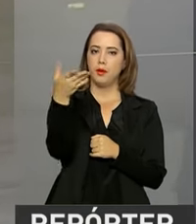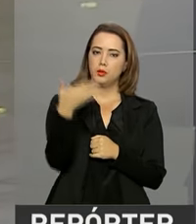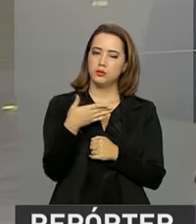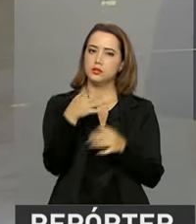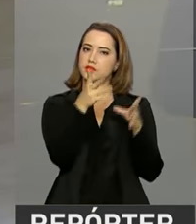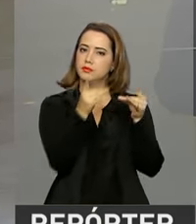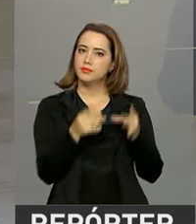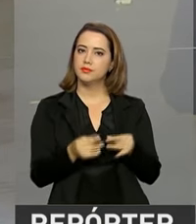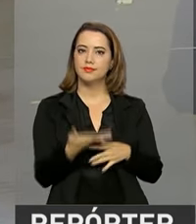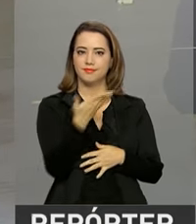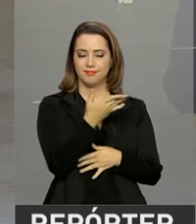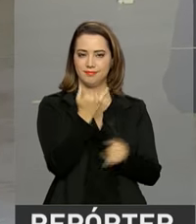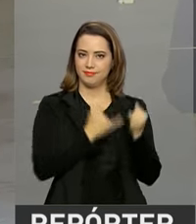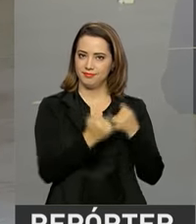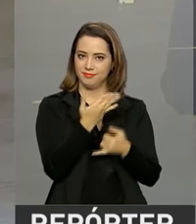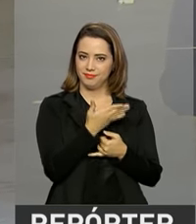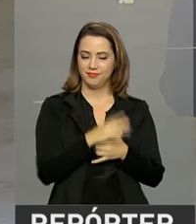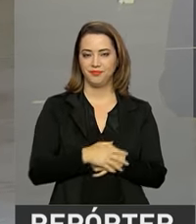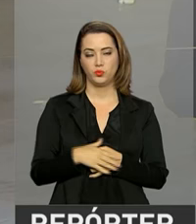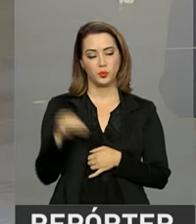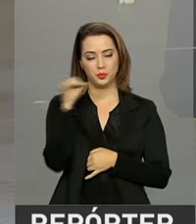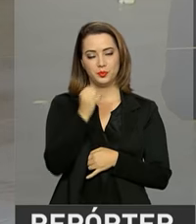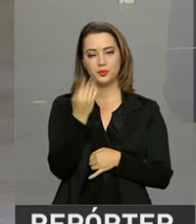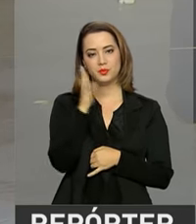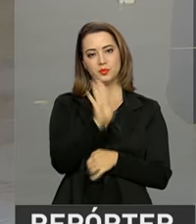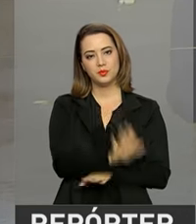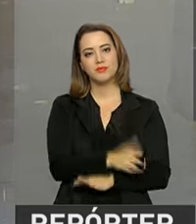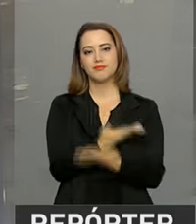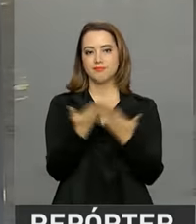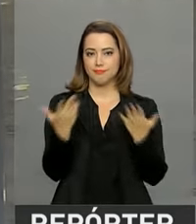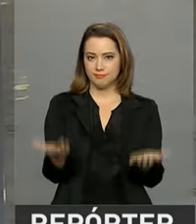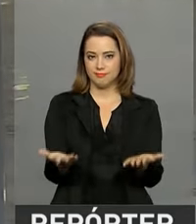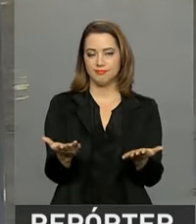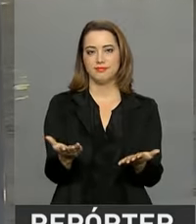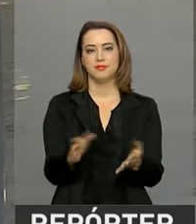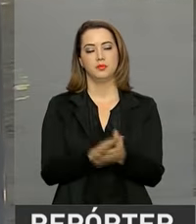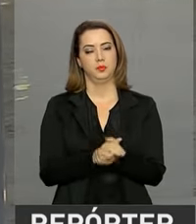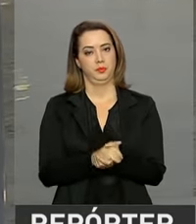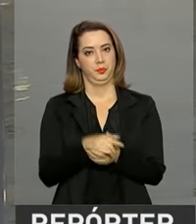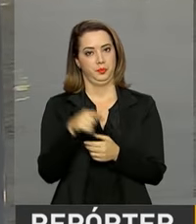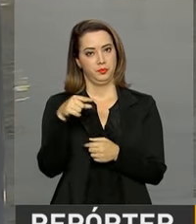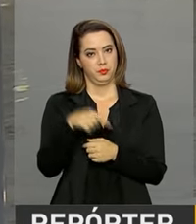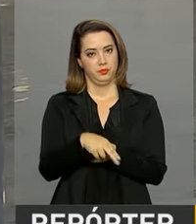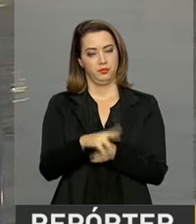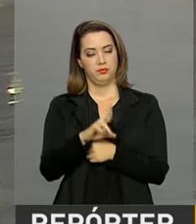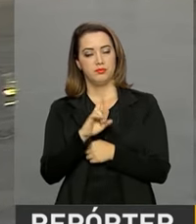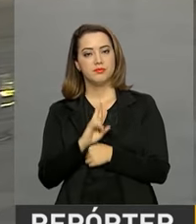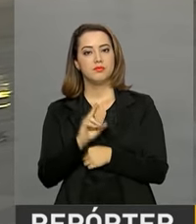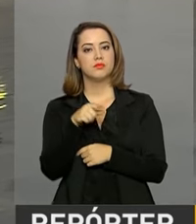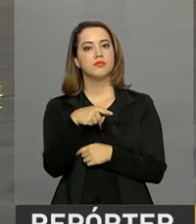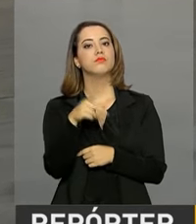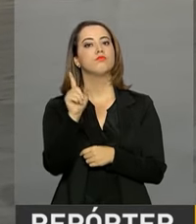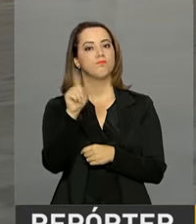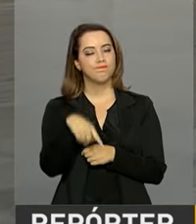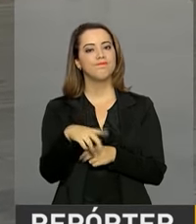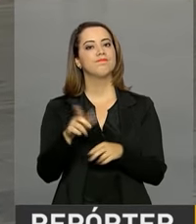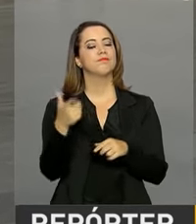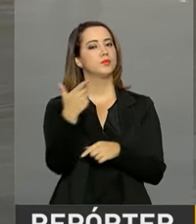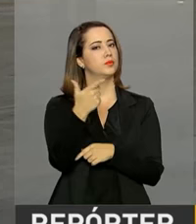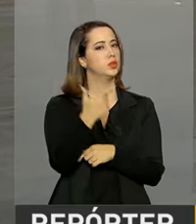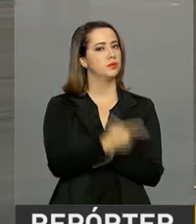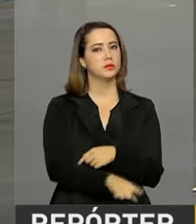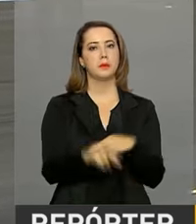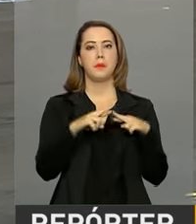Palácio. Paulo, boa tarde. Olá, Jaime. Boa tarde a todos que nos assistem na TV NBR. É mais uma reunião do Grupo